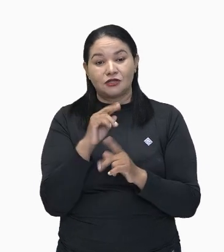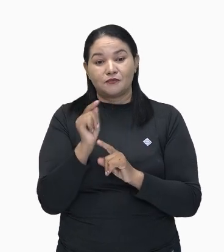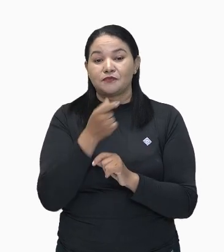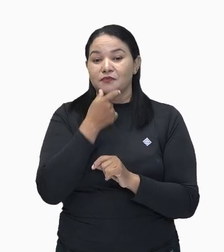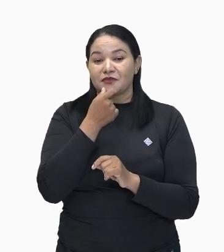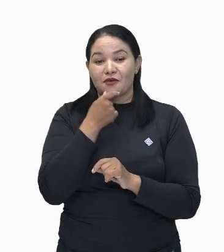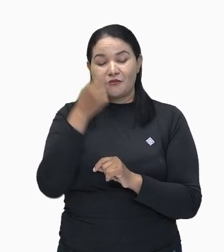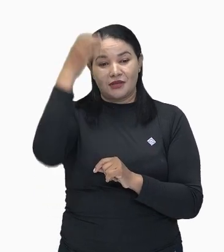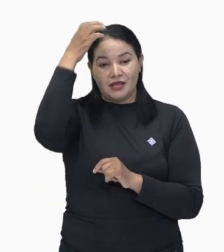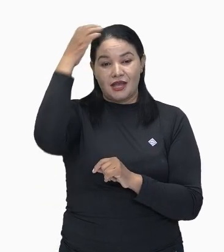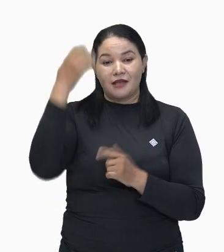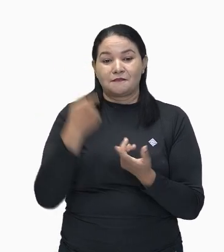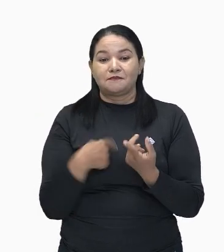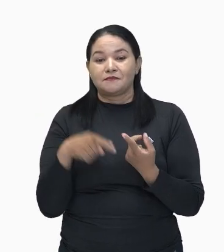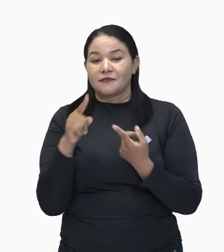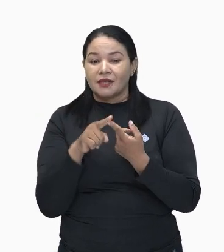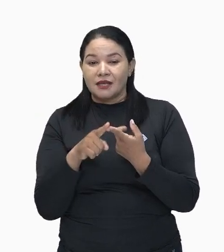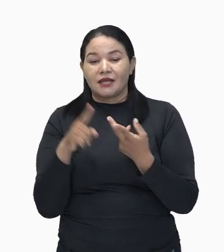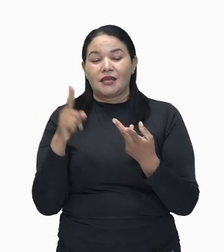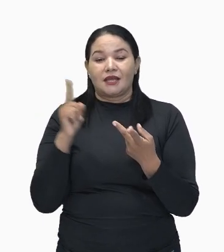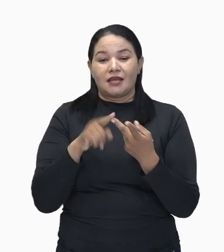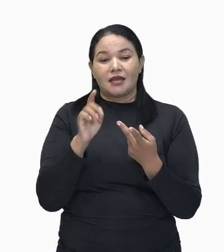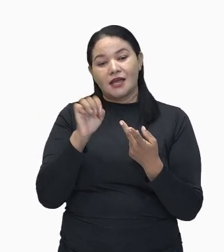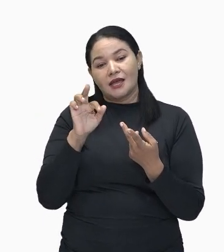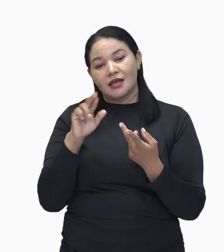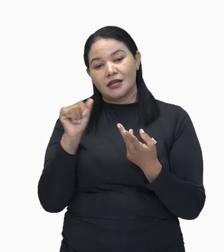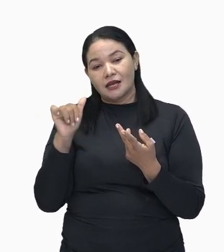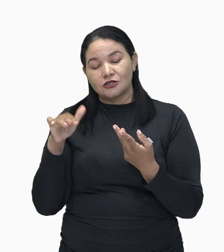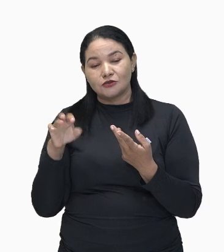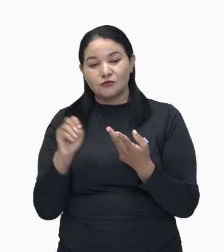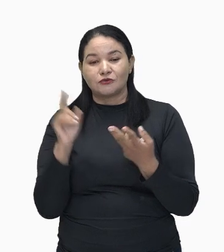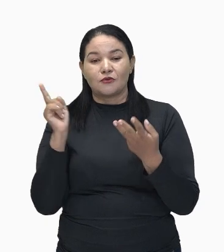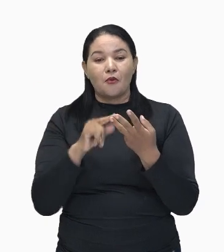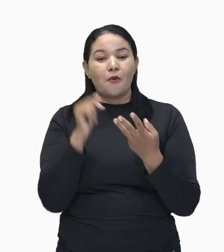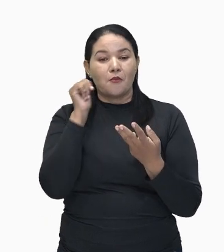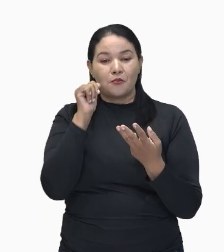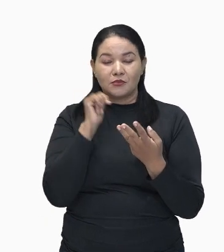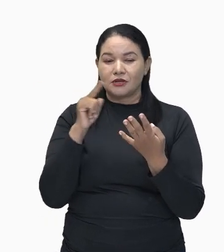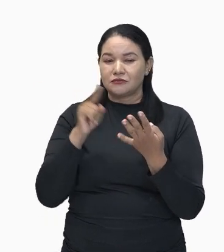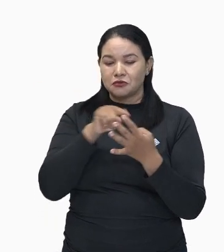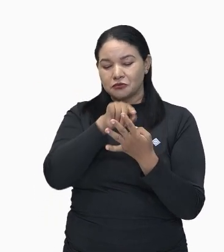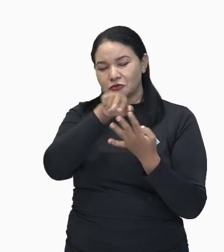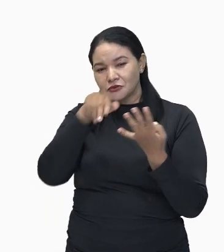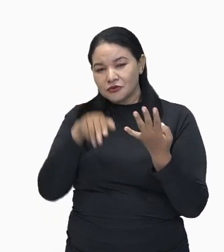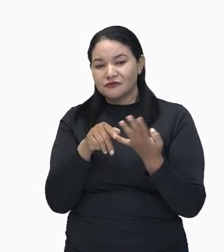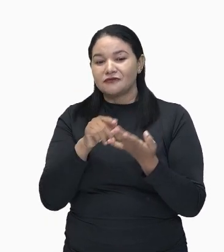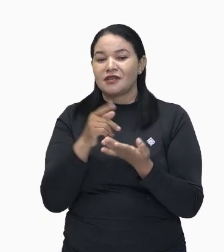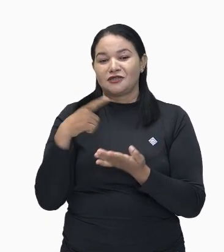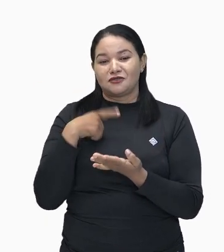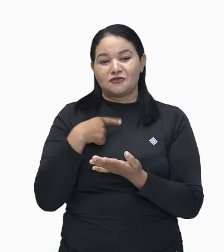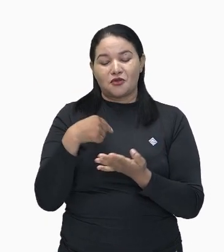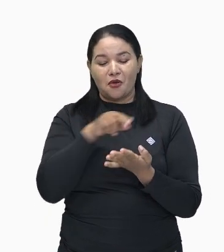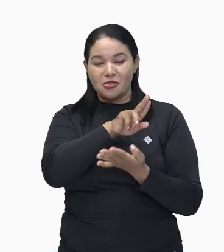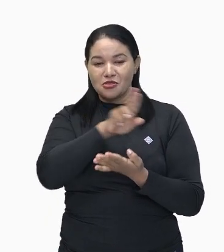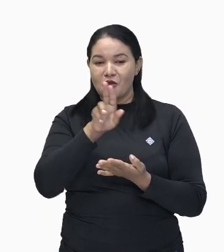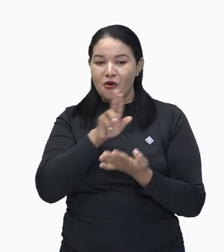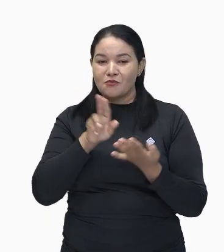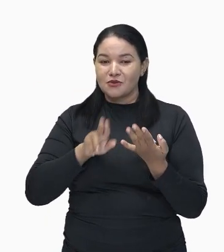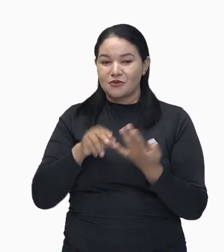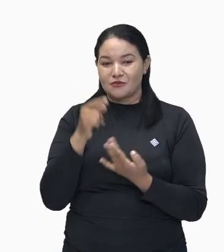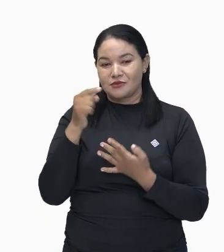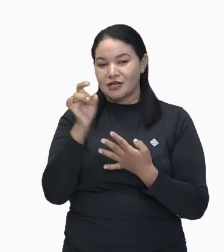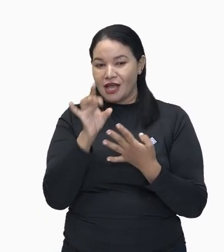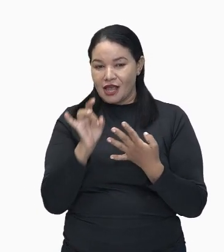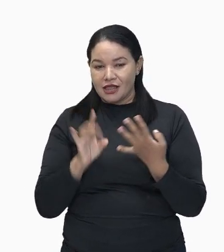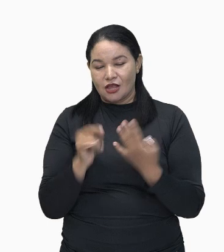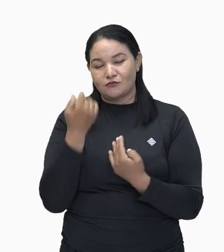Carlos, Roberto Carlos, Vanderleia, Gerry Adriane, Ronivon, Golden Boy, Celi Campelo, Renato e seus